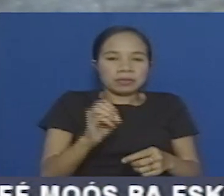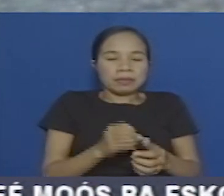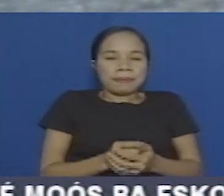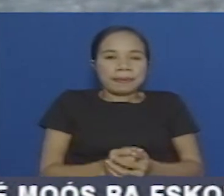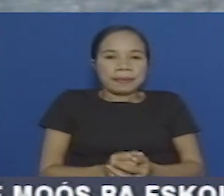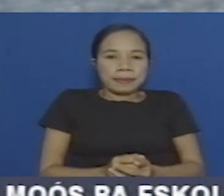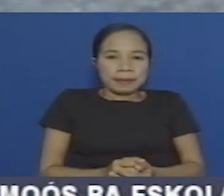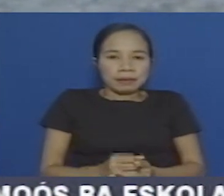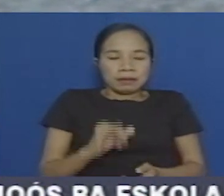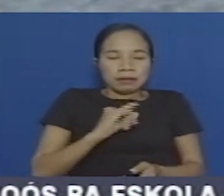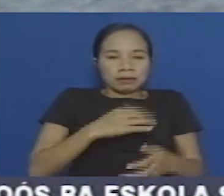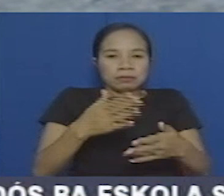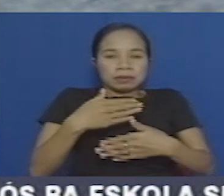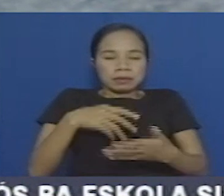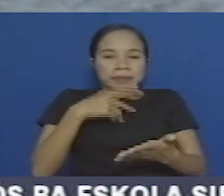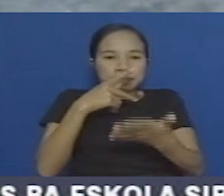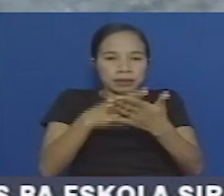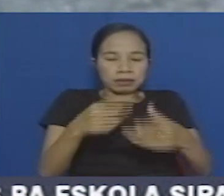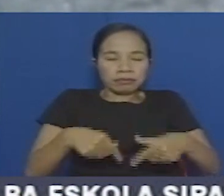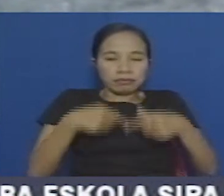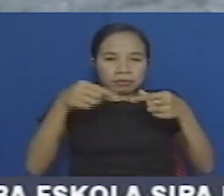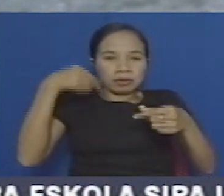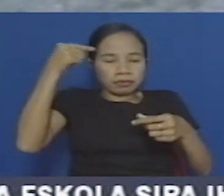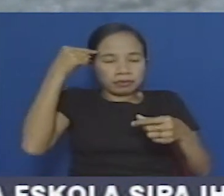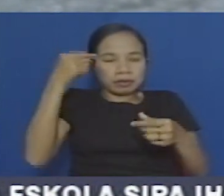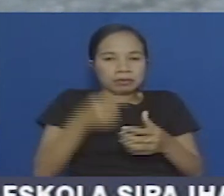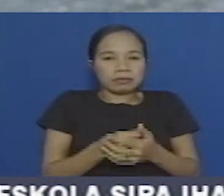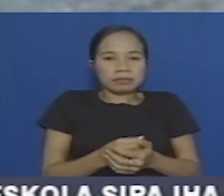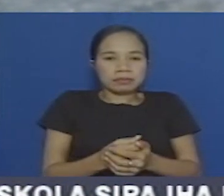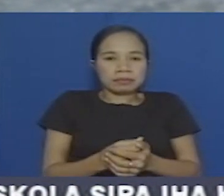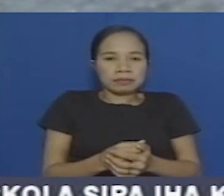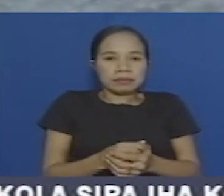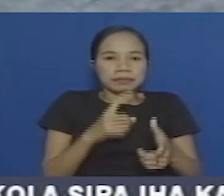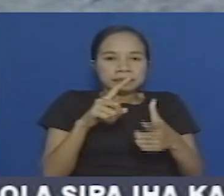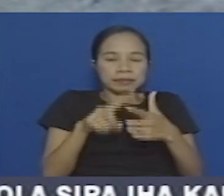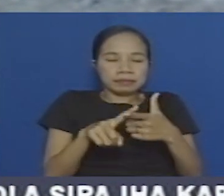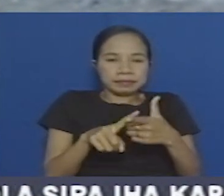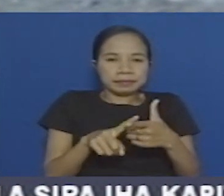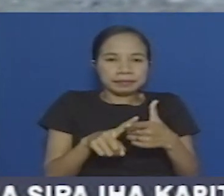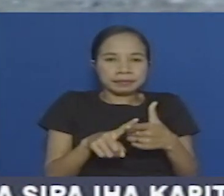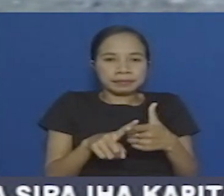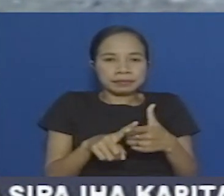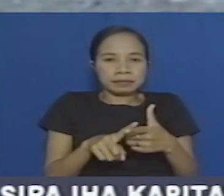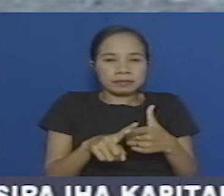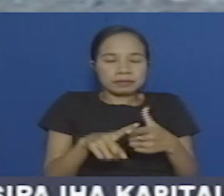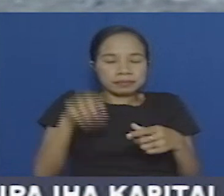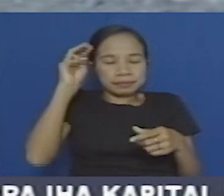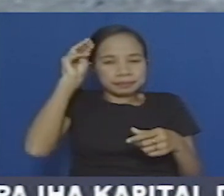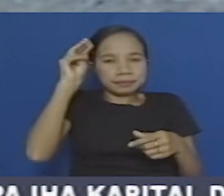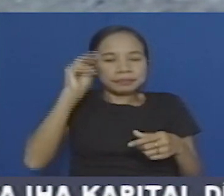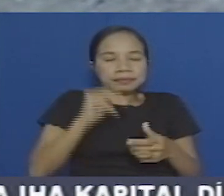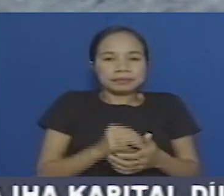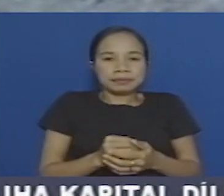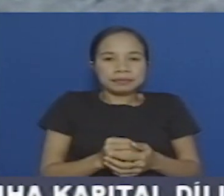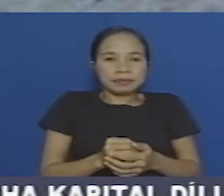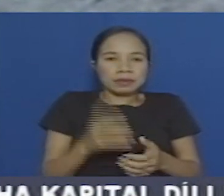Deves, pedido a minha tamba ver governo, li Rusi VIG, depois ba direita já ver ministro,